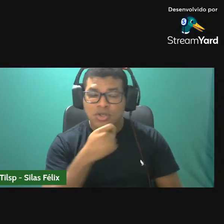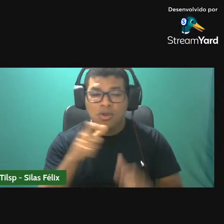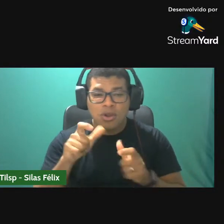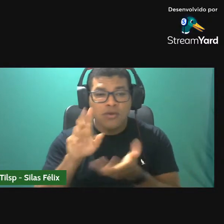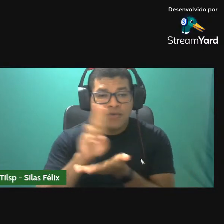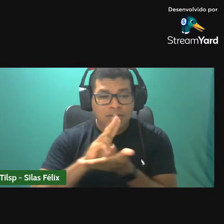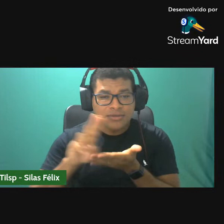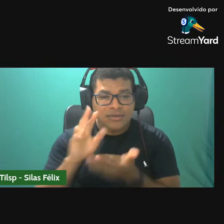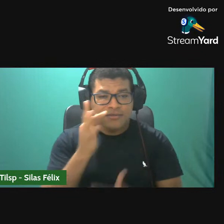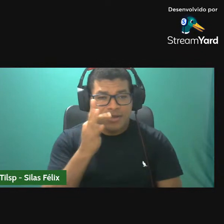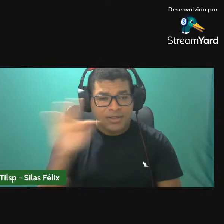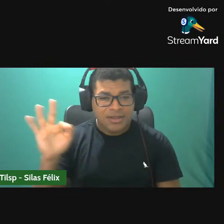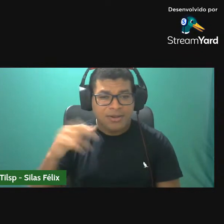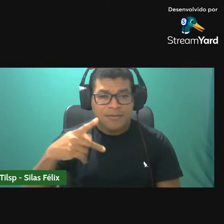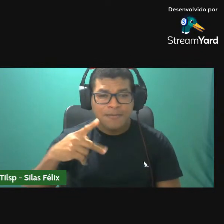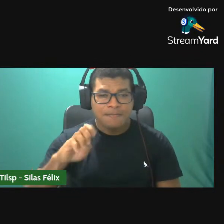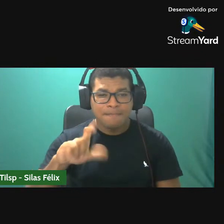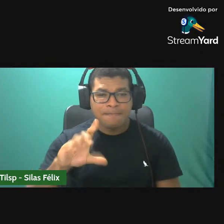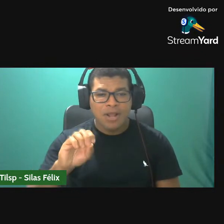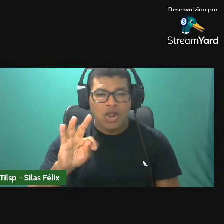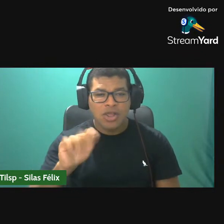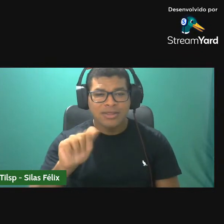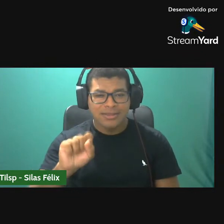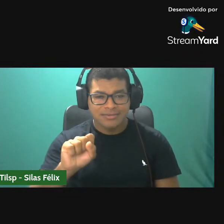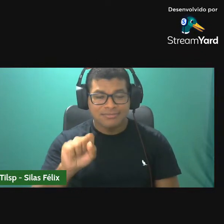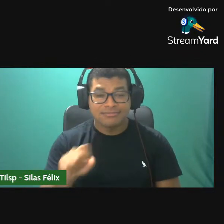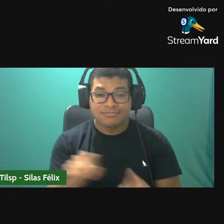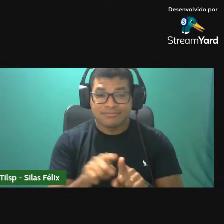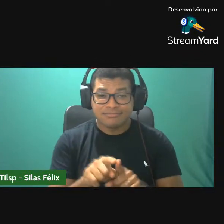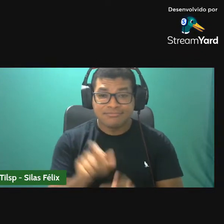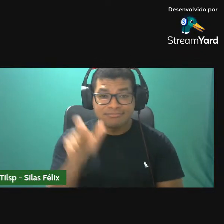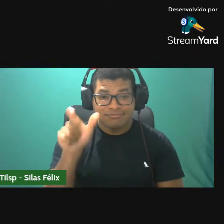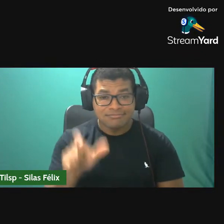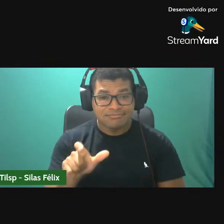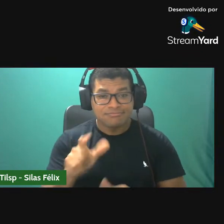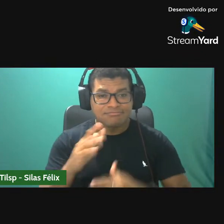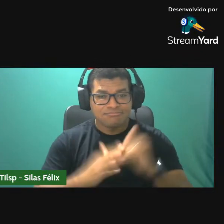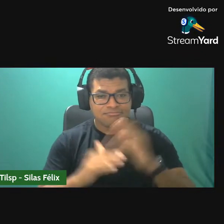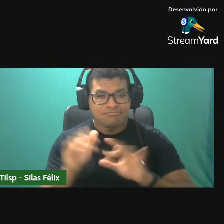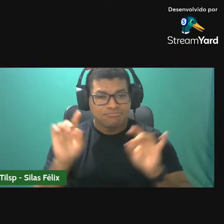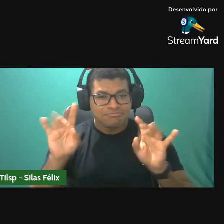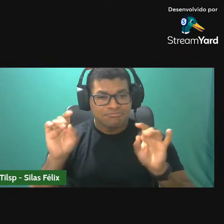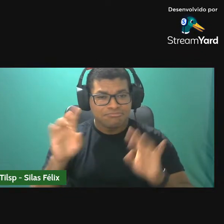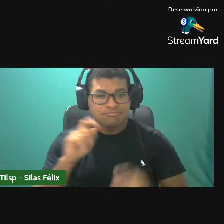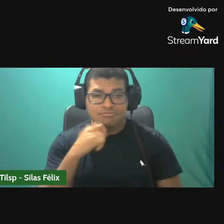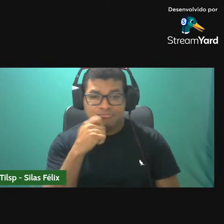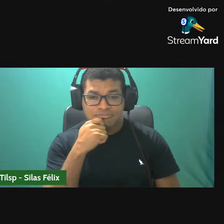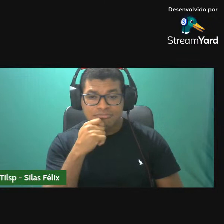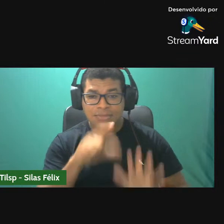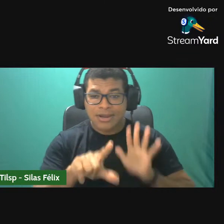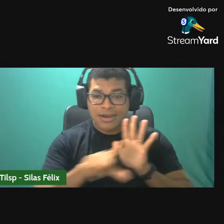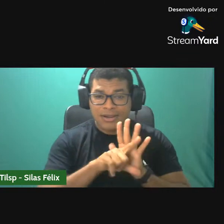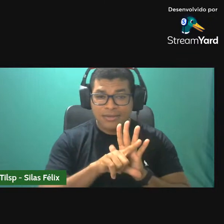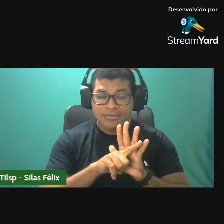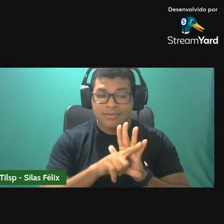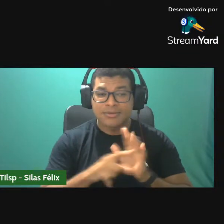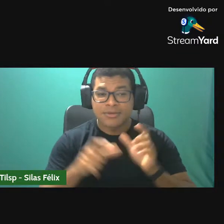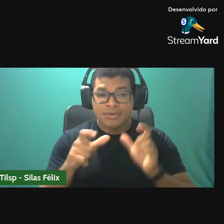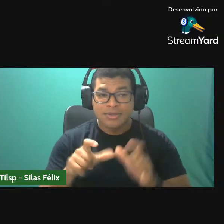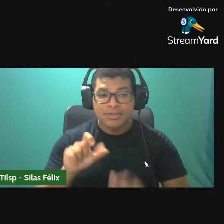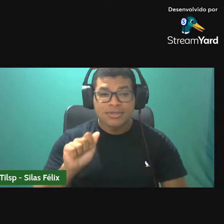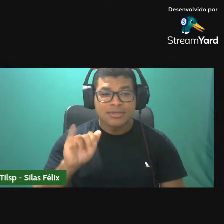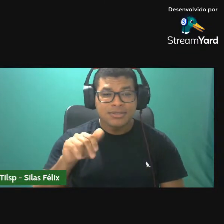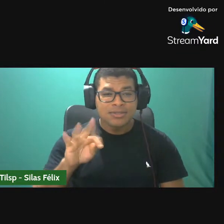Universidade Federal de Pelotas, especialista em odontologia legal pela São Leopoldo Mandic,